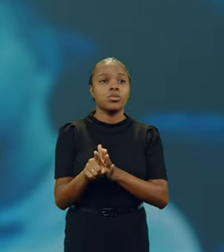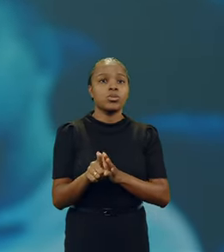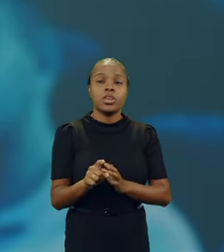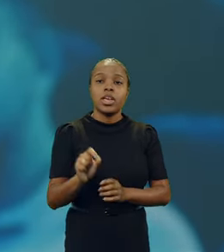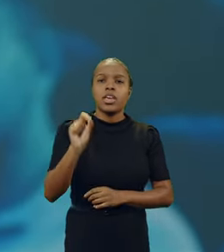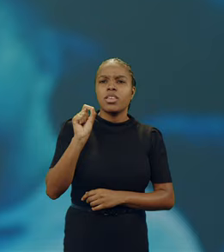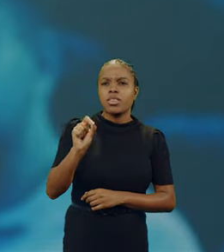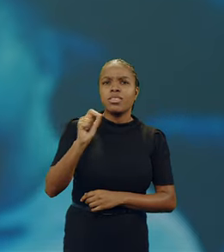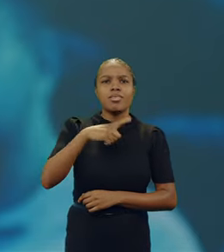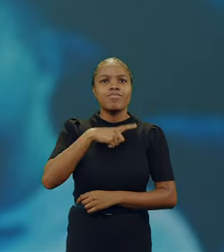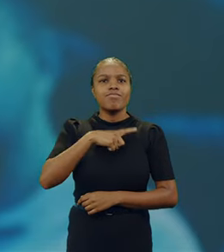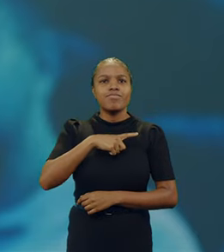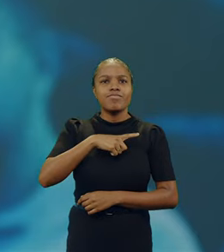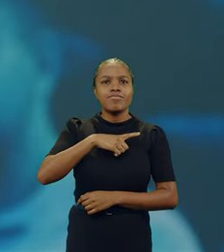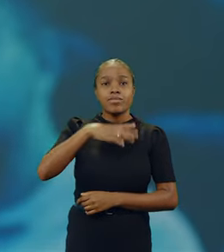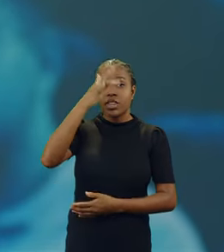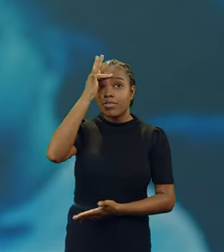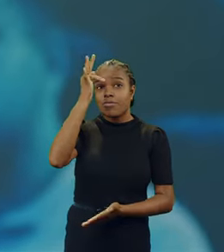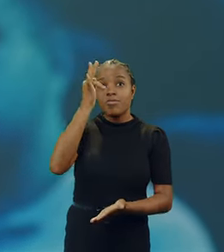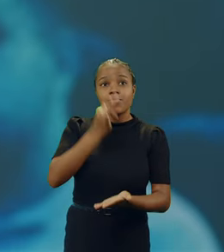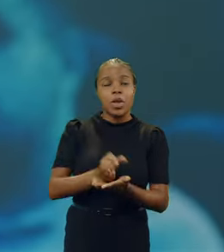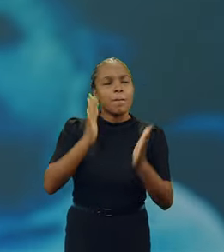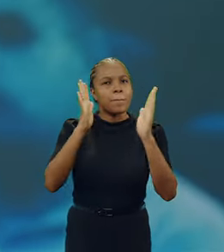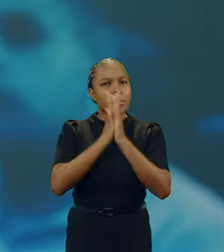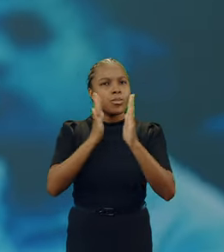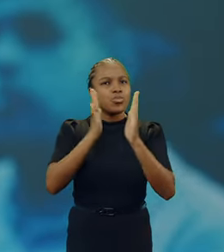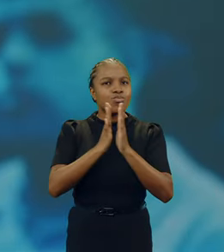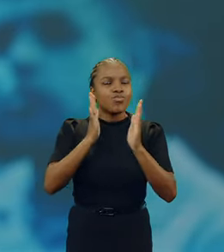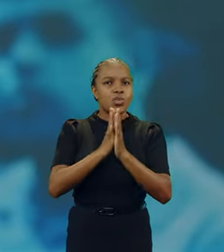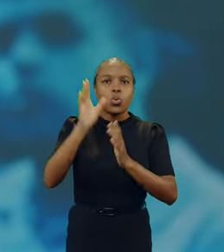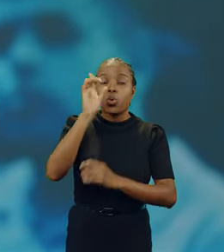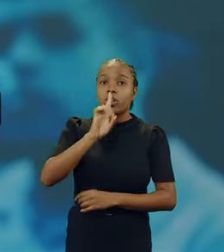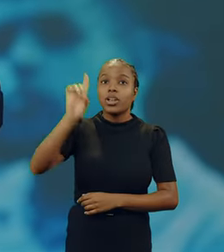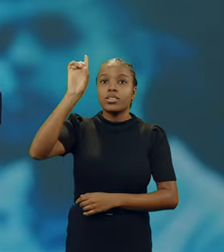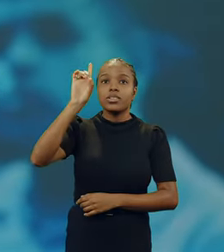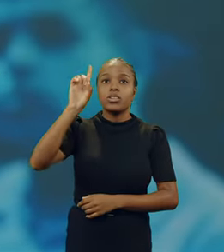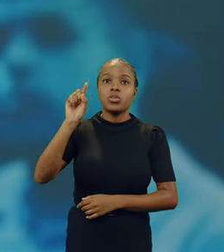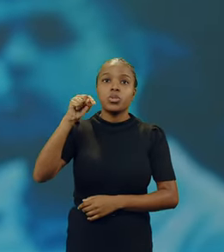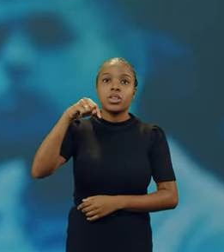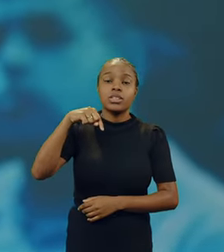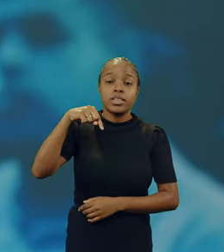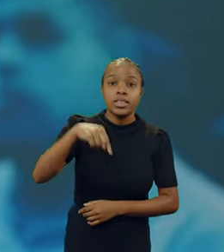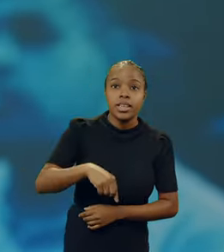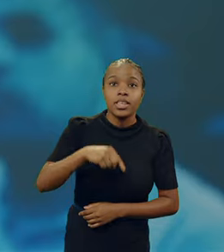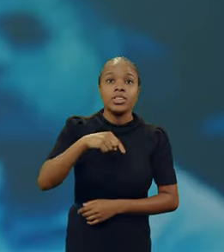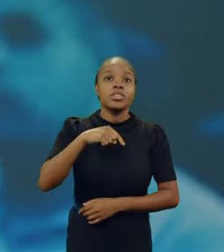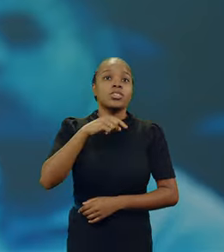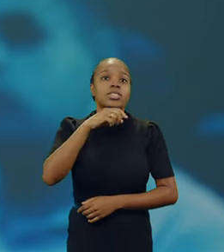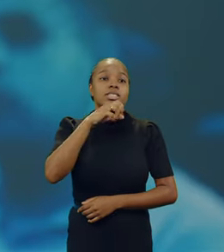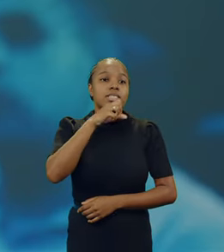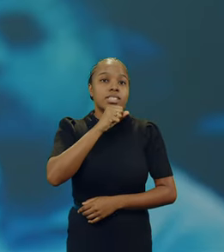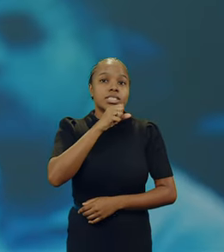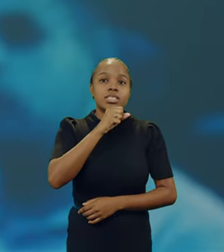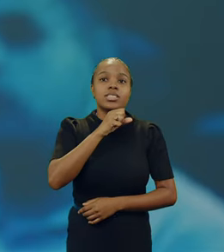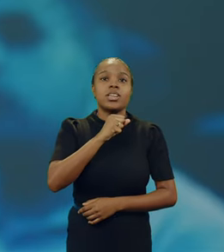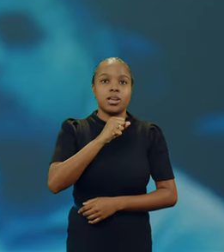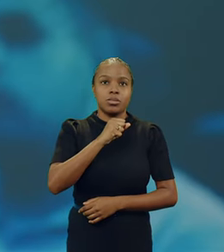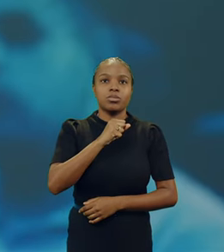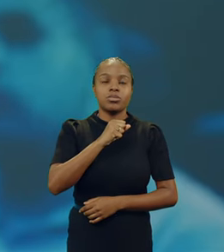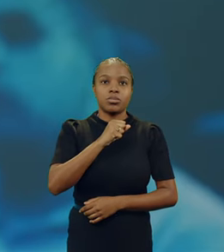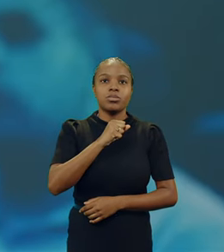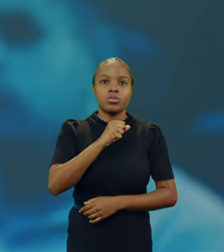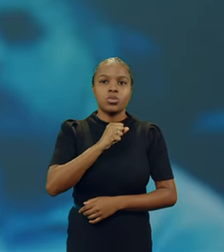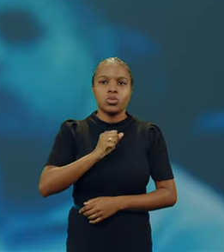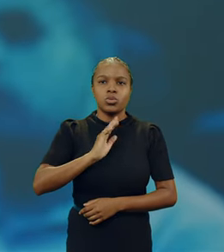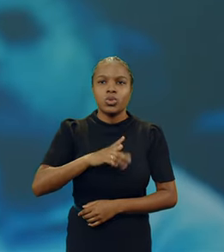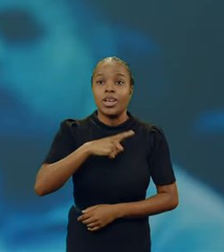quem tem fé para clamar para que possamos, já neste sábado, contar a resposta e